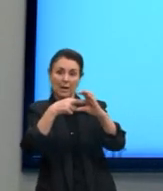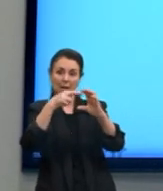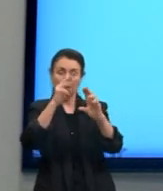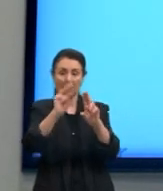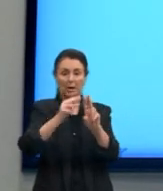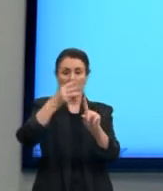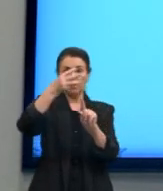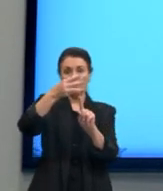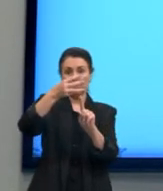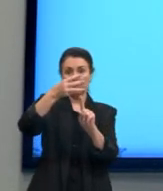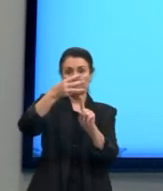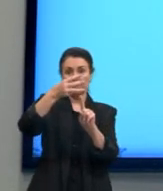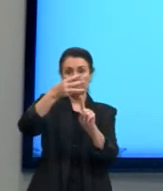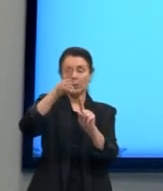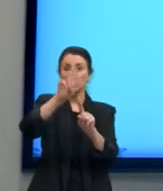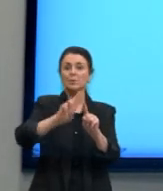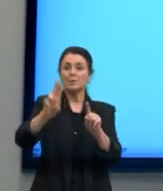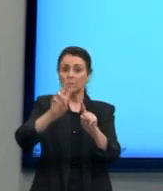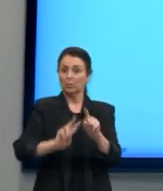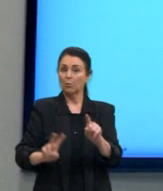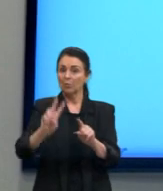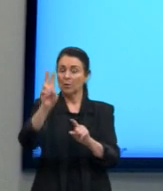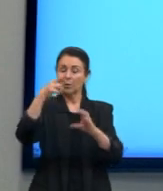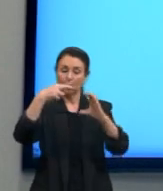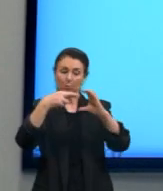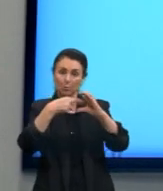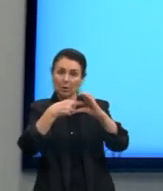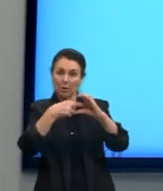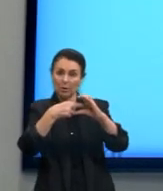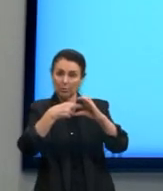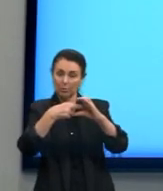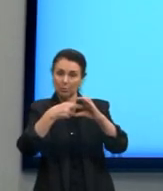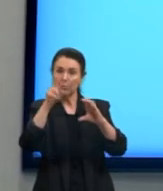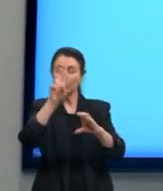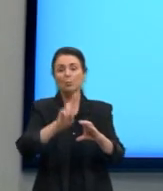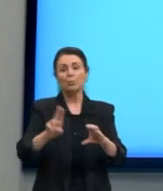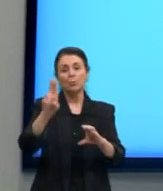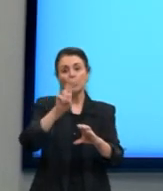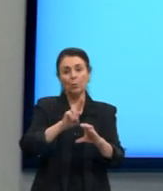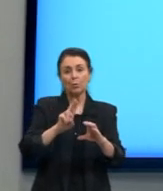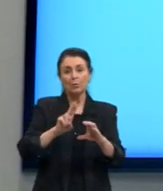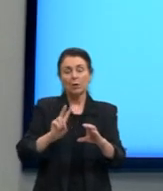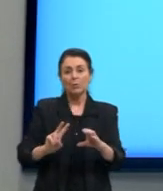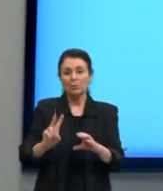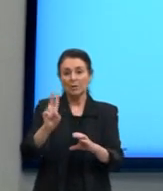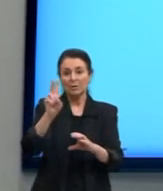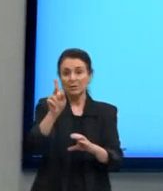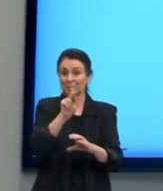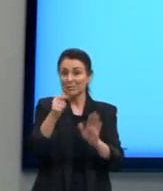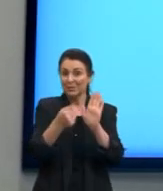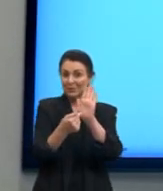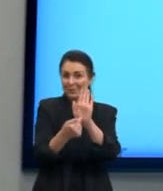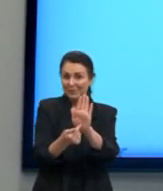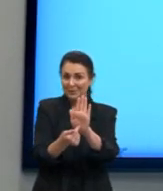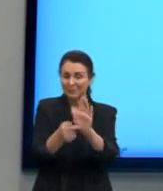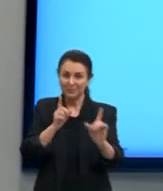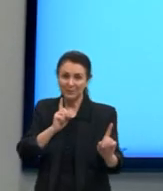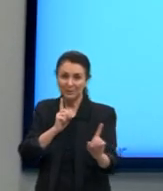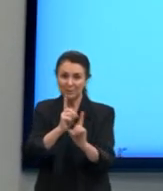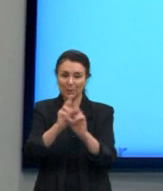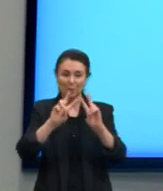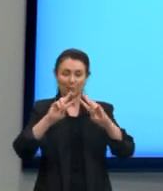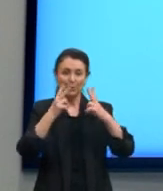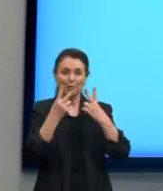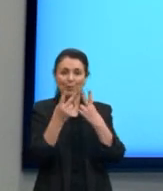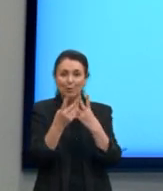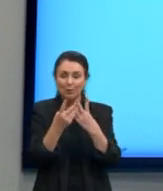novo mesmo valor do Raio e aí a gente pode né aplicar os valores aqui e então descobri que o volume